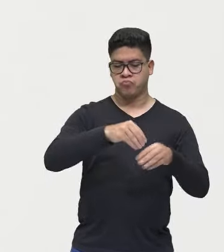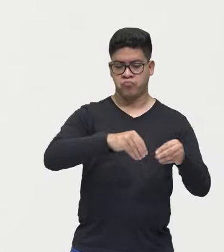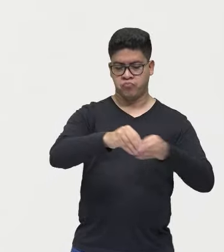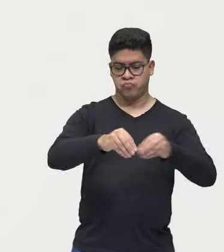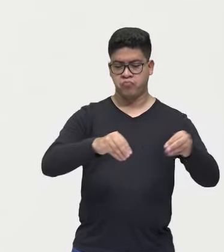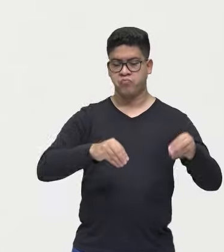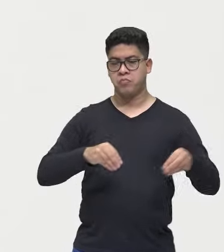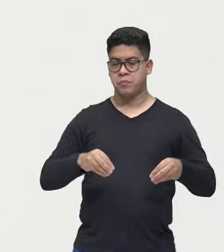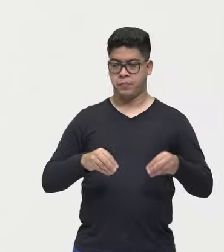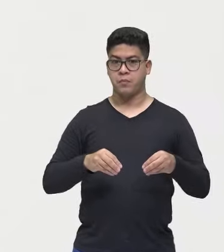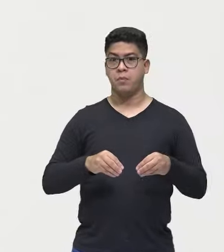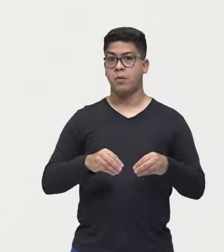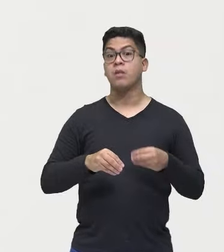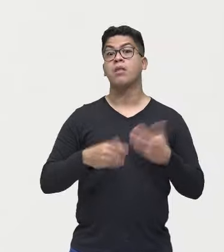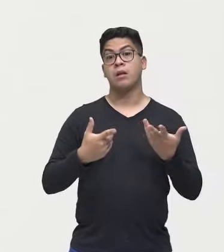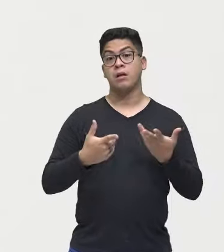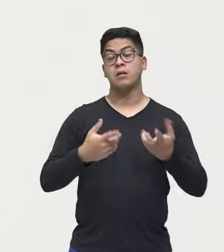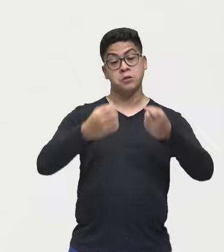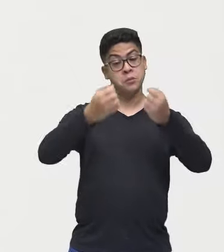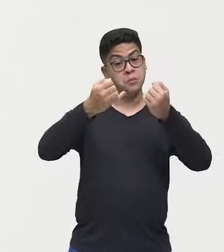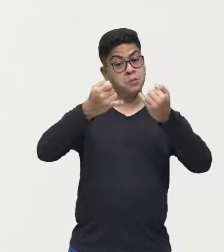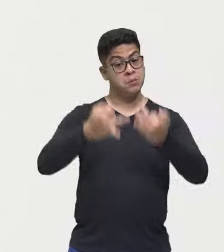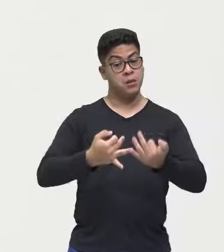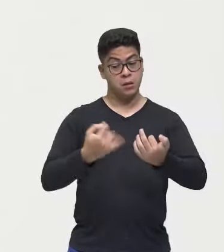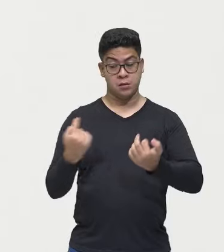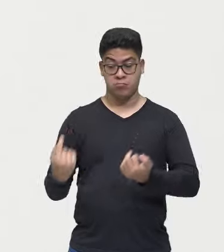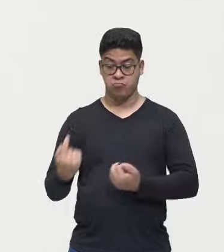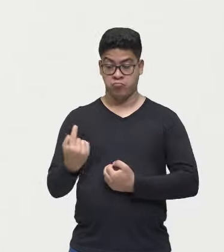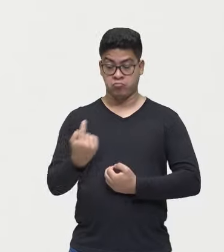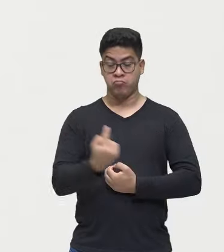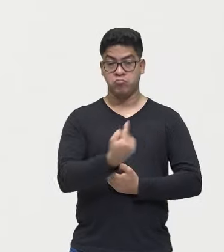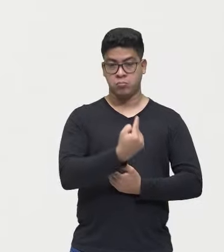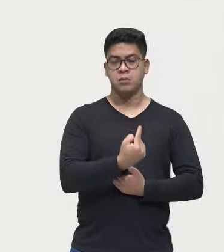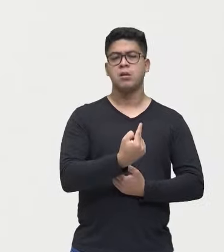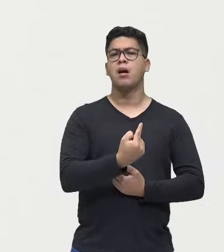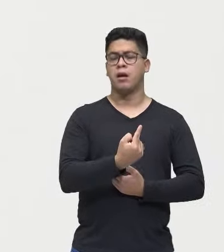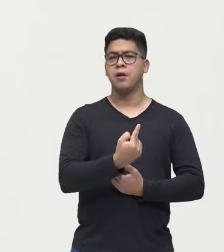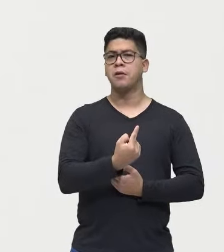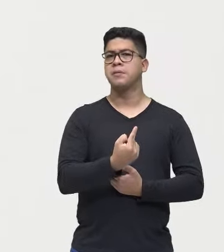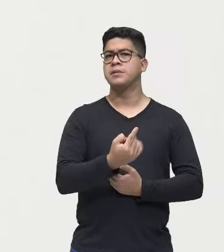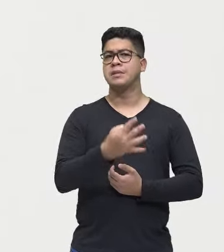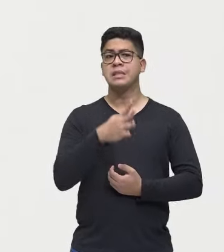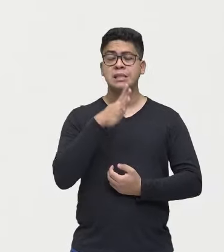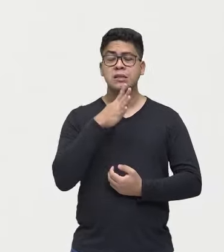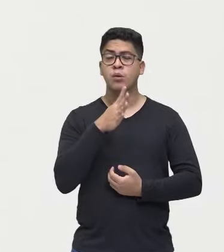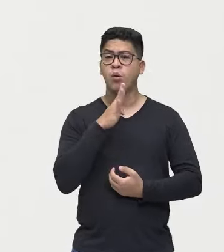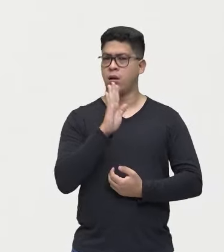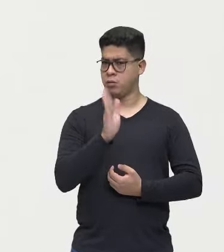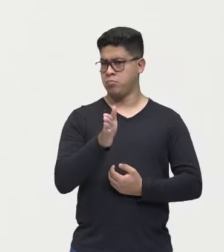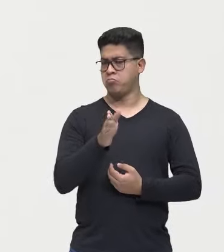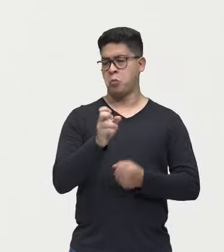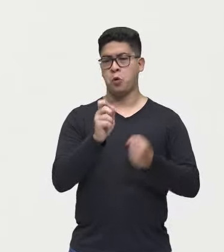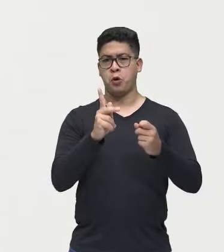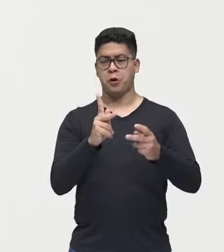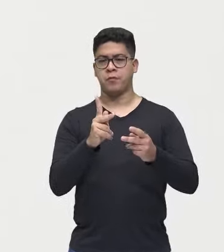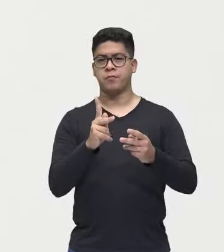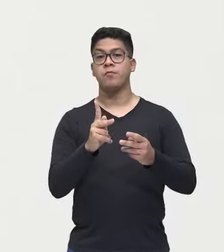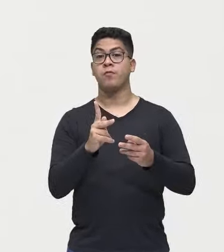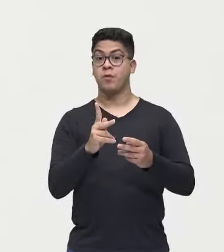bem. E falando das peças, para quem já conhece, nós vamos reforçar. E quem não conhece, vai